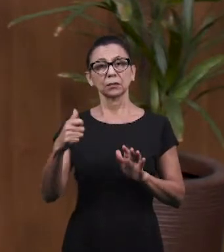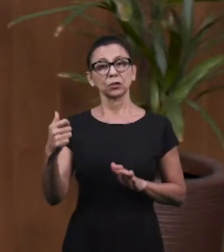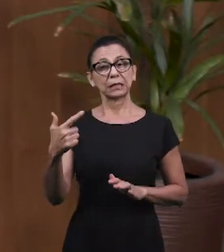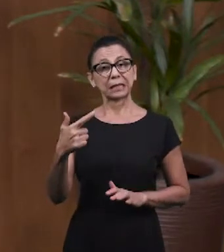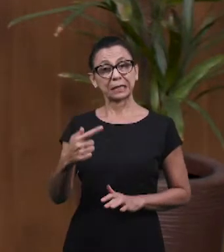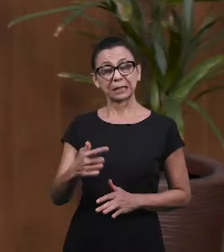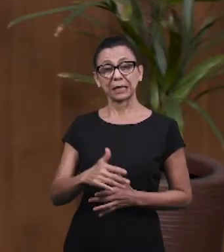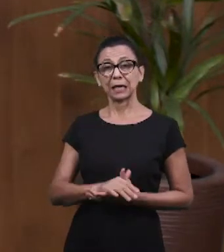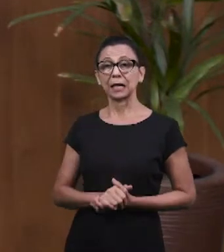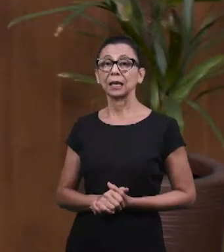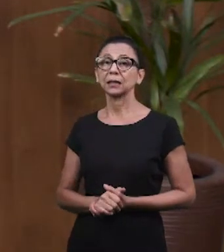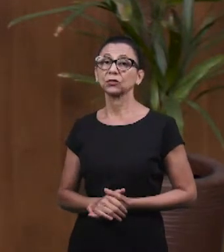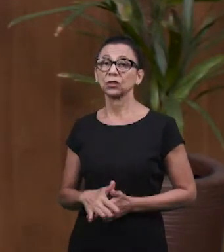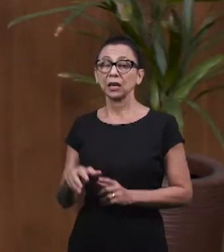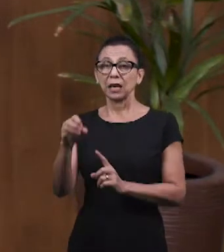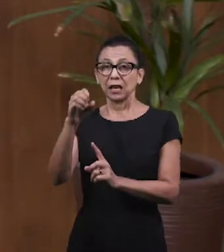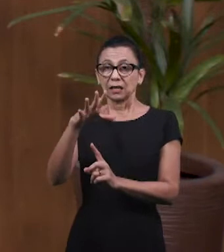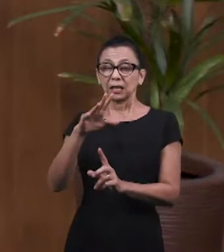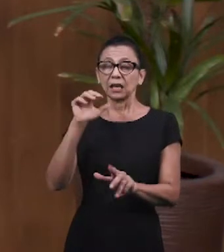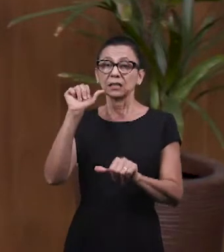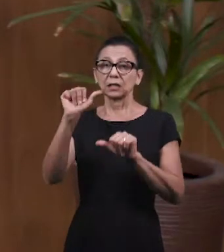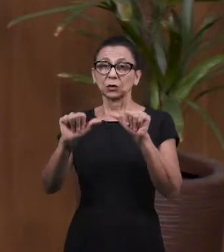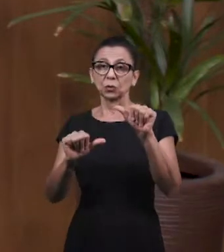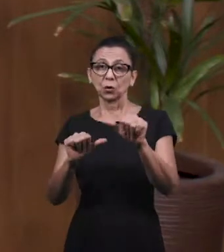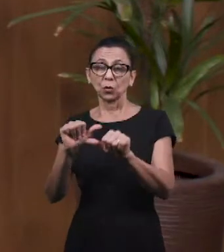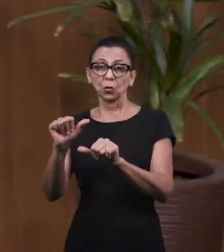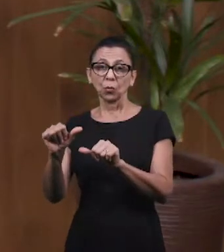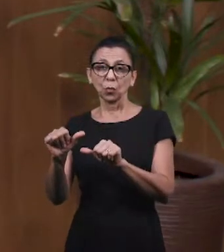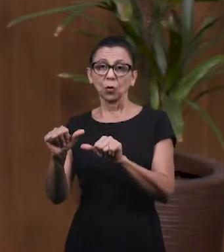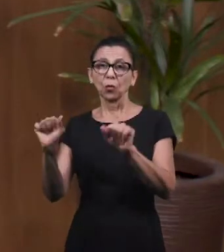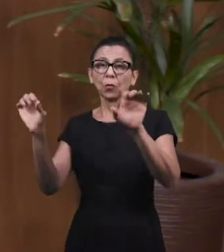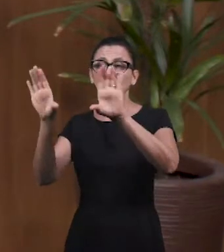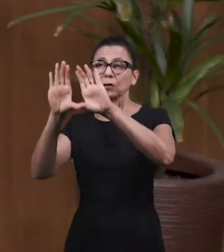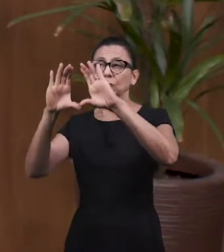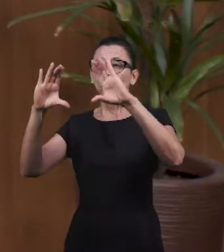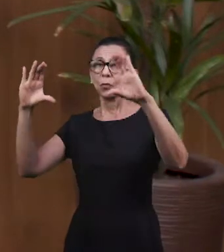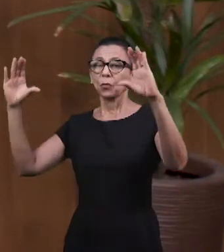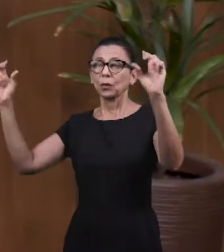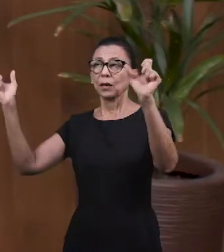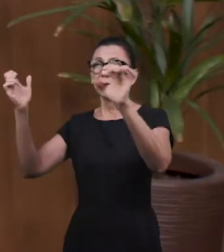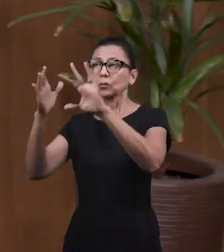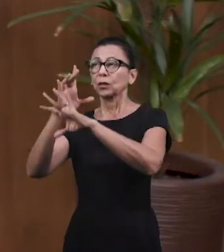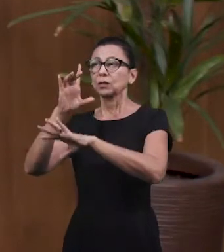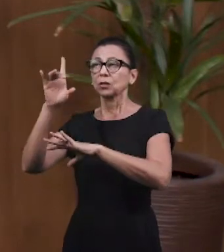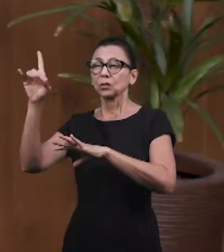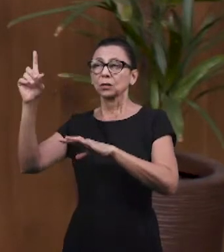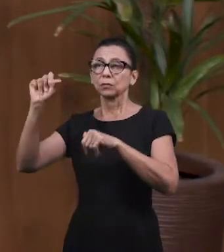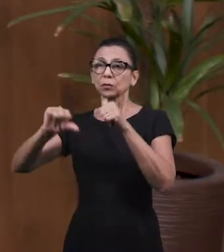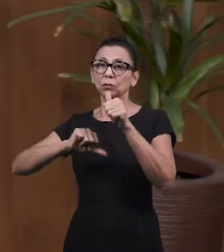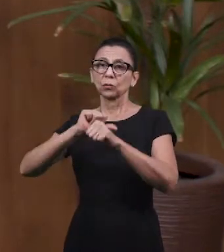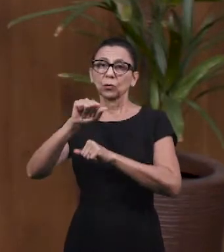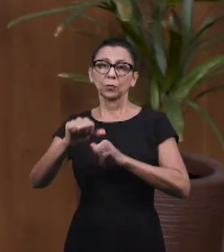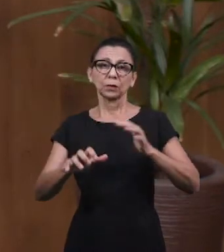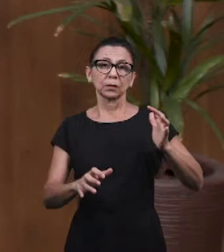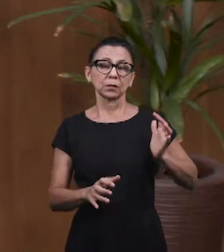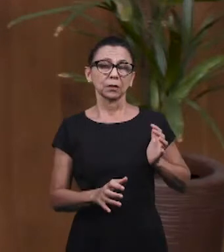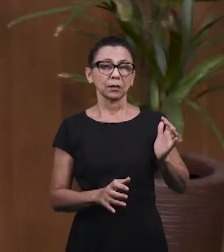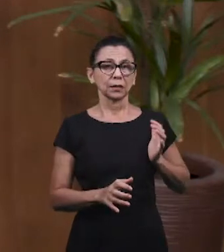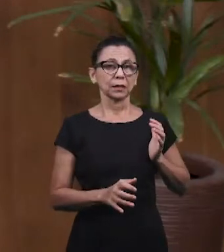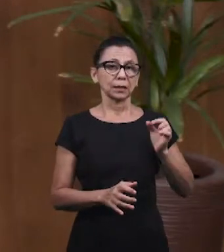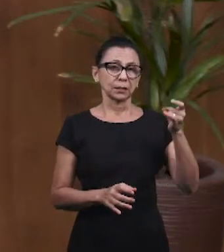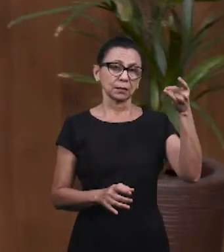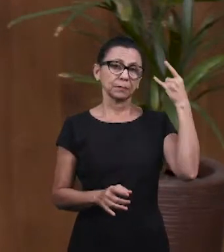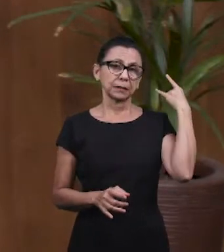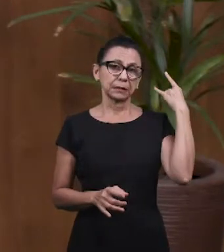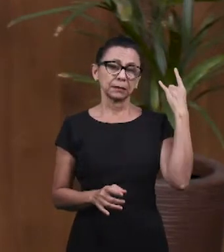a graça do convite pelo mundo, trocou a riqueza celestial pelas riquezas materiais. Muito bom, muito